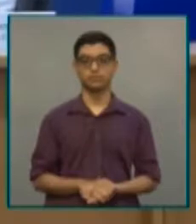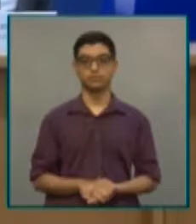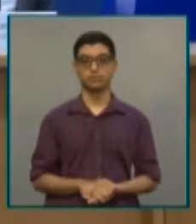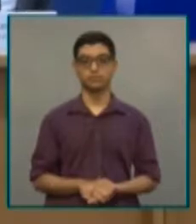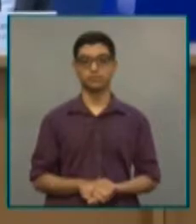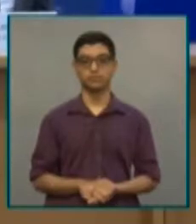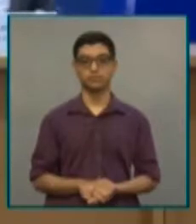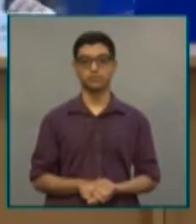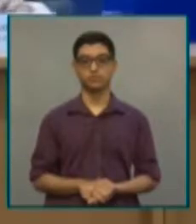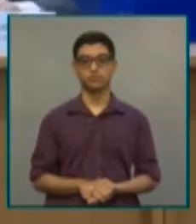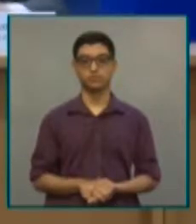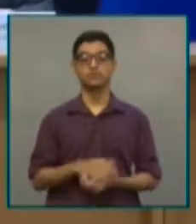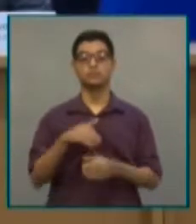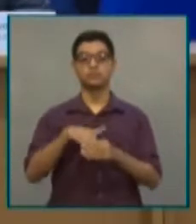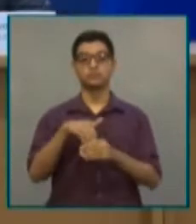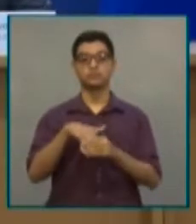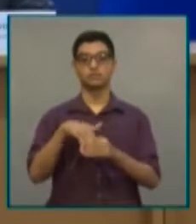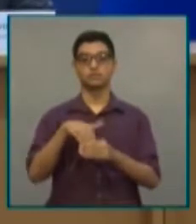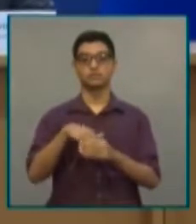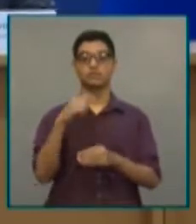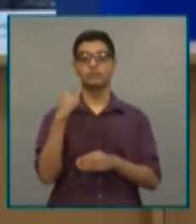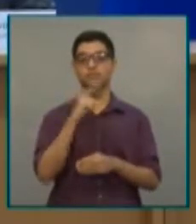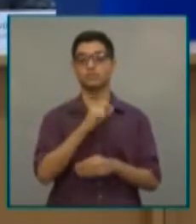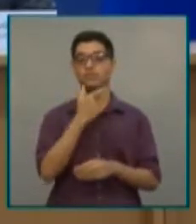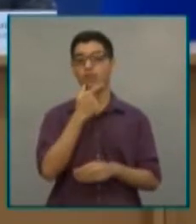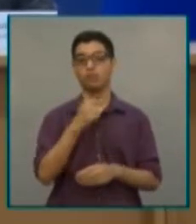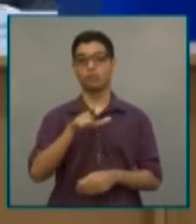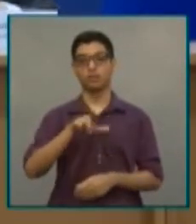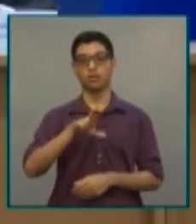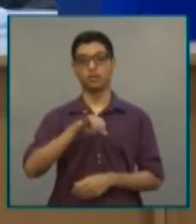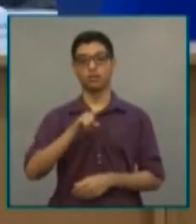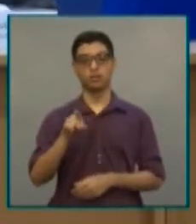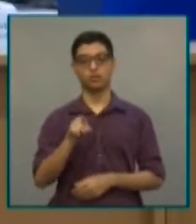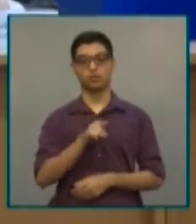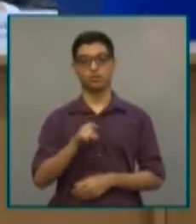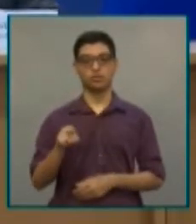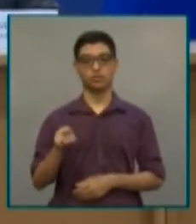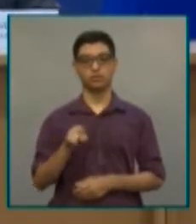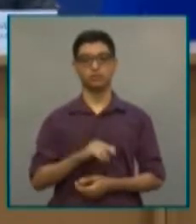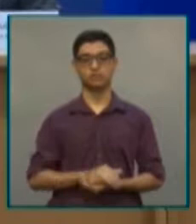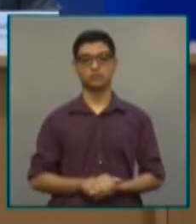candidato sorteado foi o candidato Luiz Antônio, que fará as perguntas.